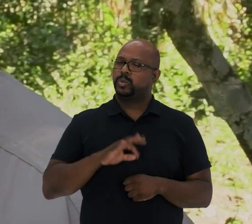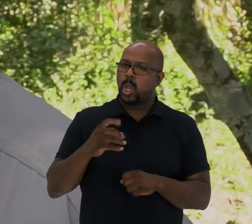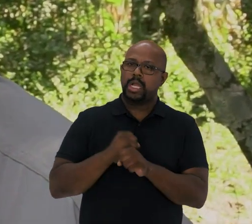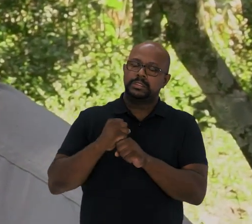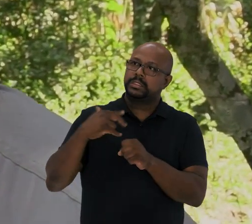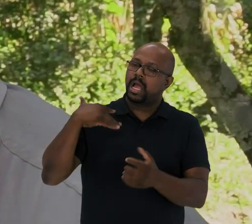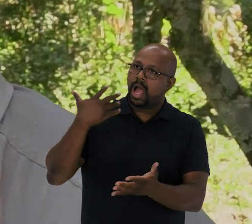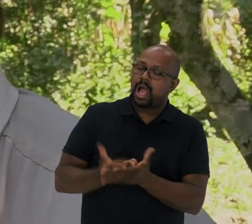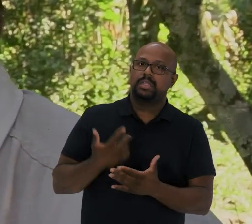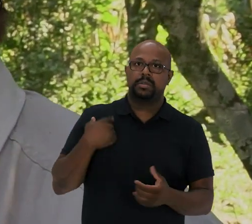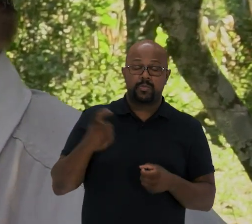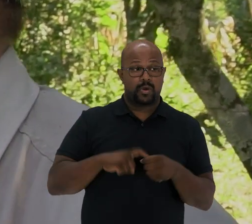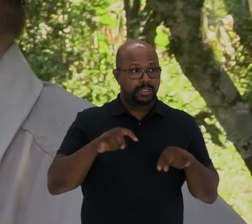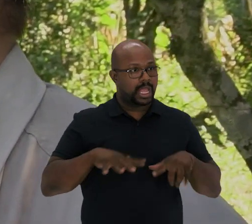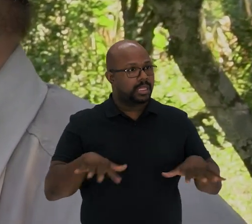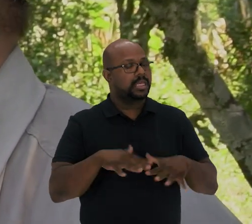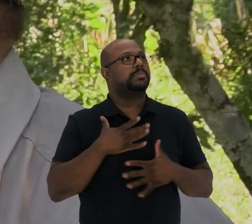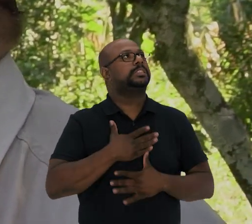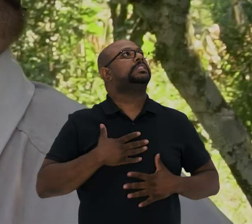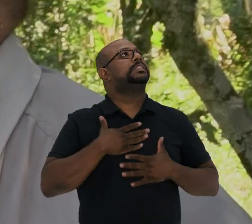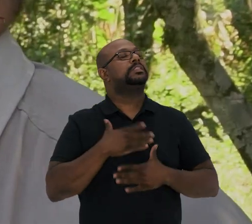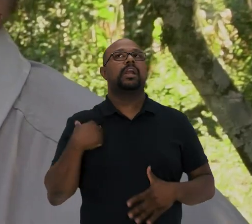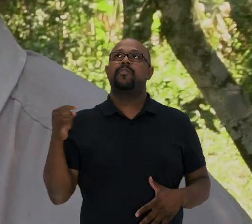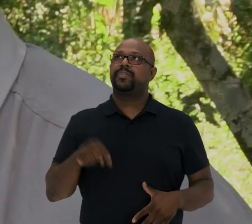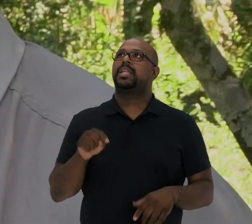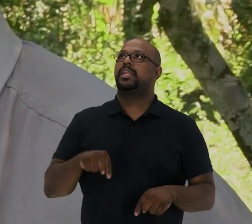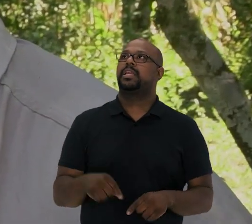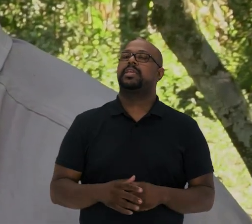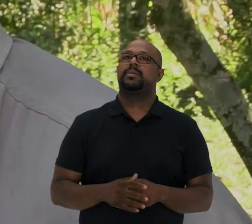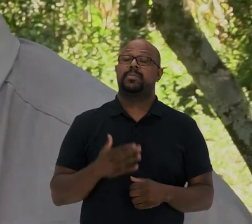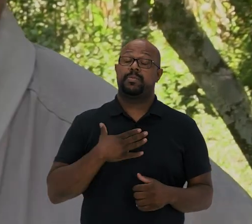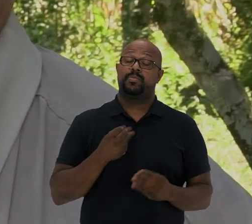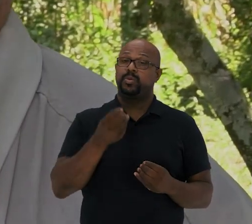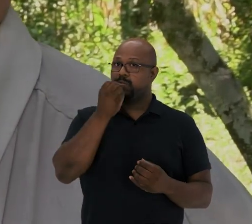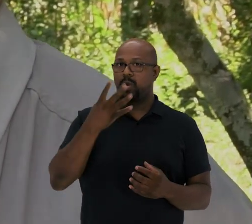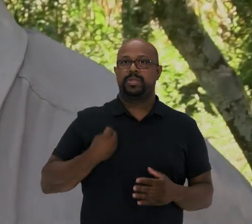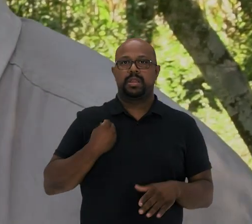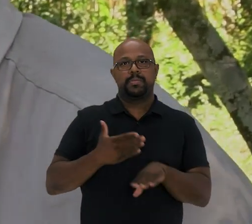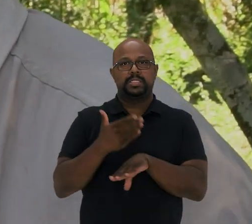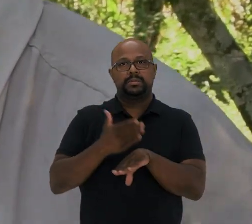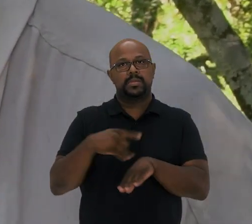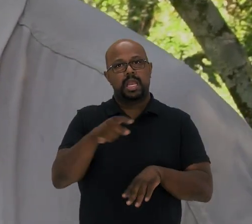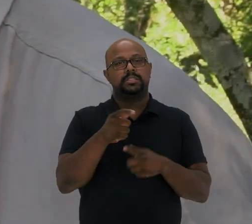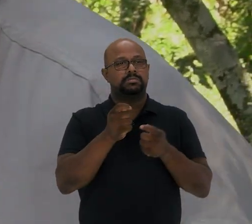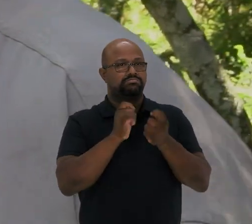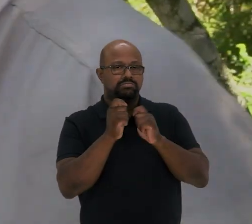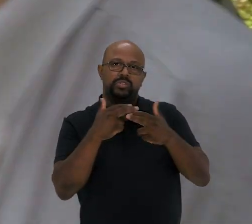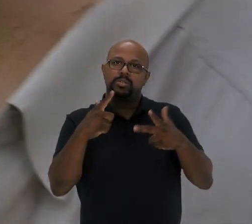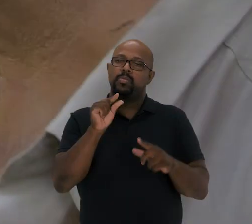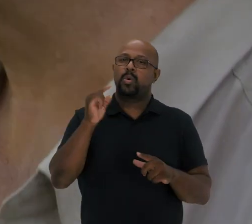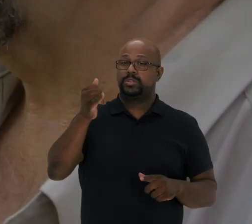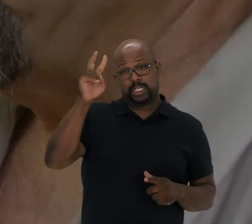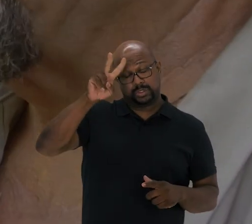Todos esses anos depois aqui, é bem gratificante vir até aqui. Foi muito bom poder participar desse aí, para vocês aí,